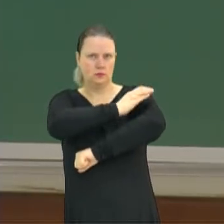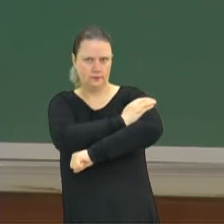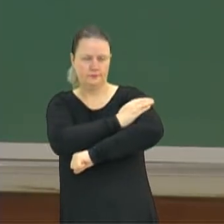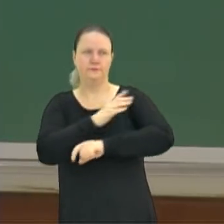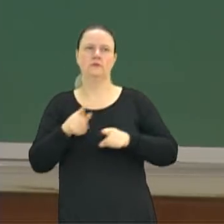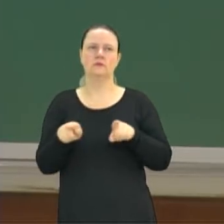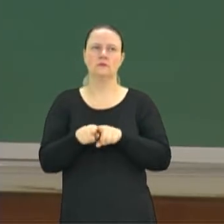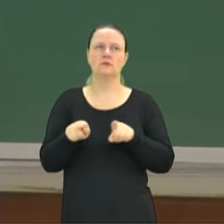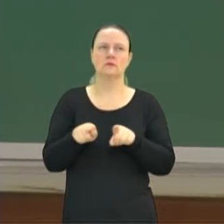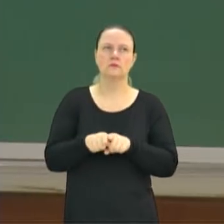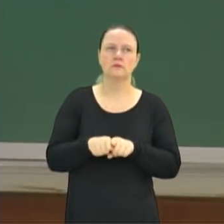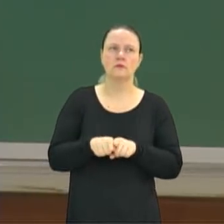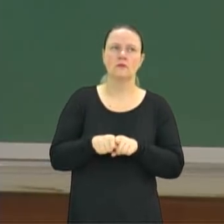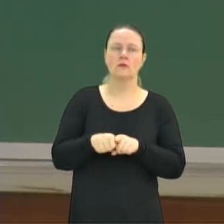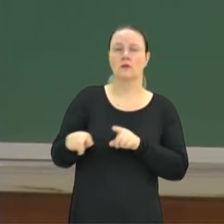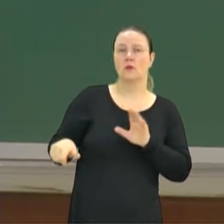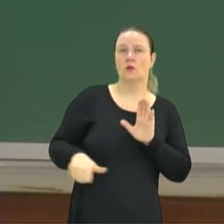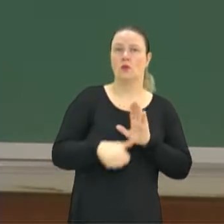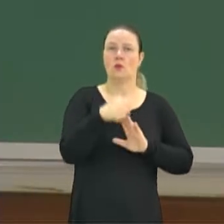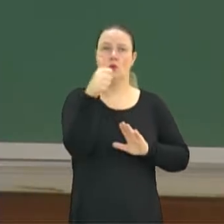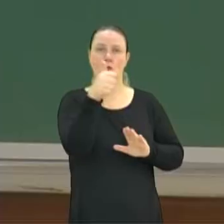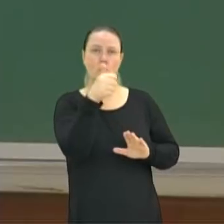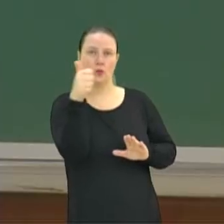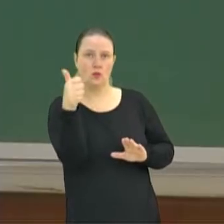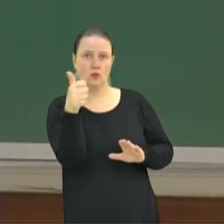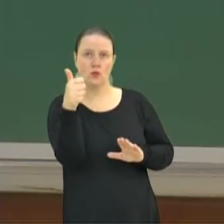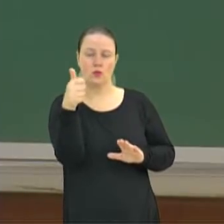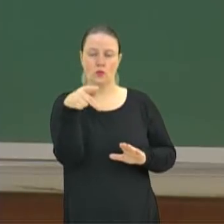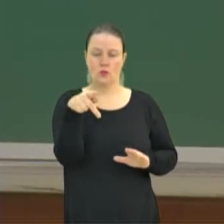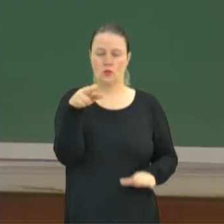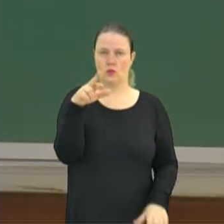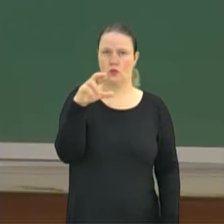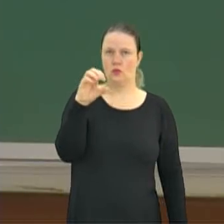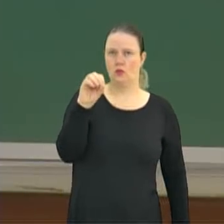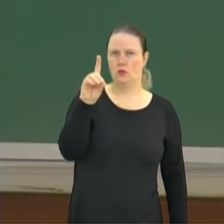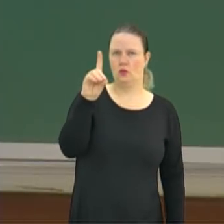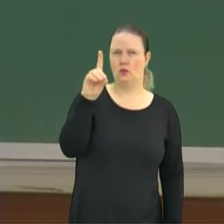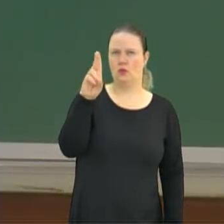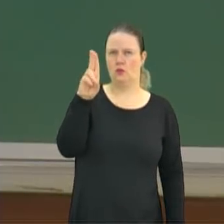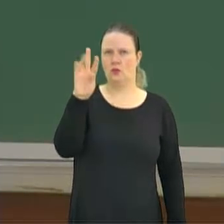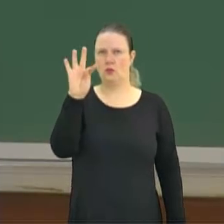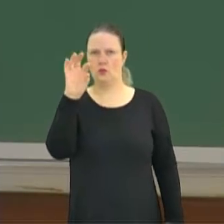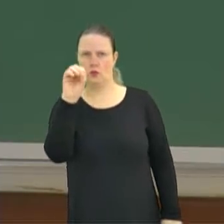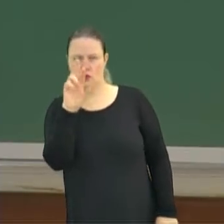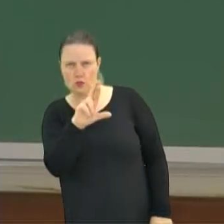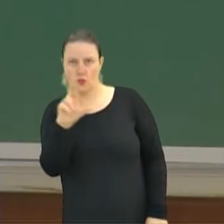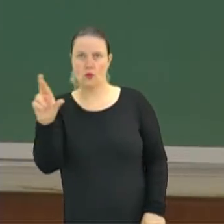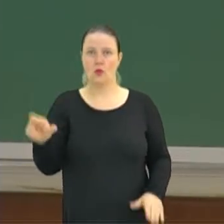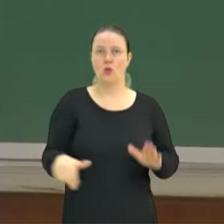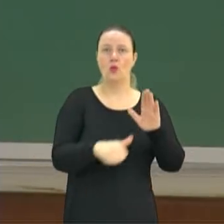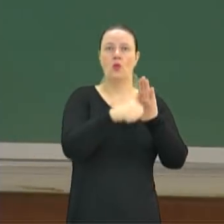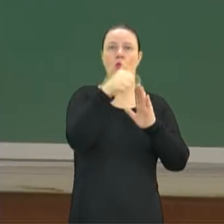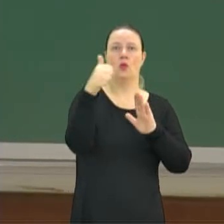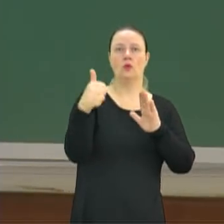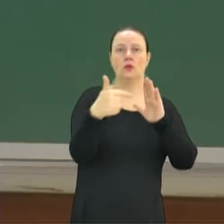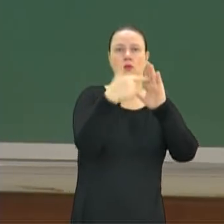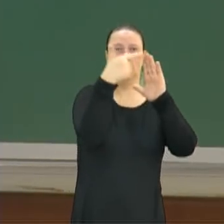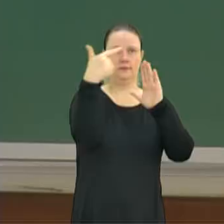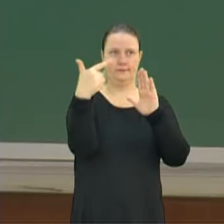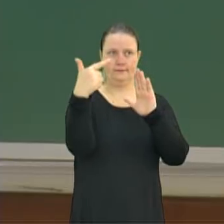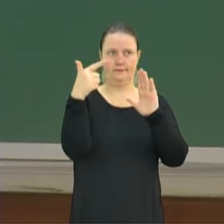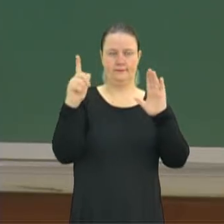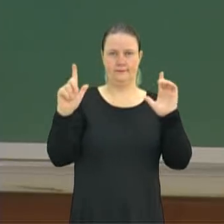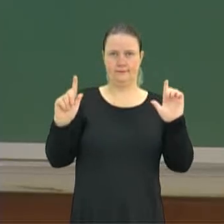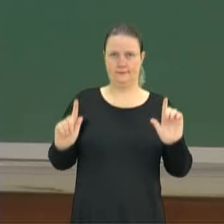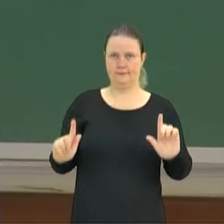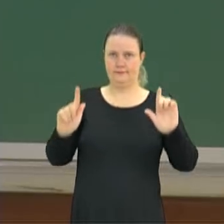sempre o produtor, nível trófico 2 vai ser o consumidor primário, nível trófico 3, o consumidor secundário. Tá? Bem